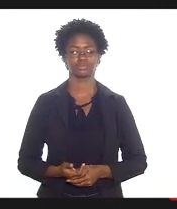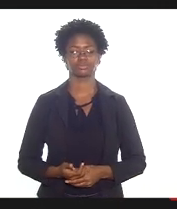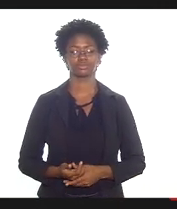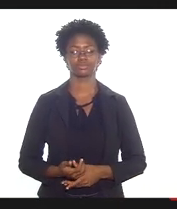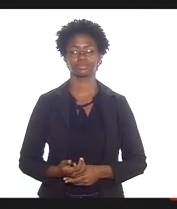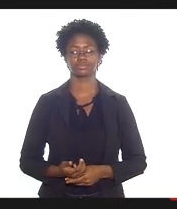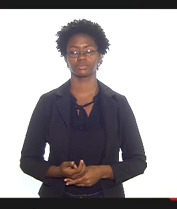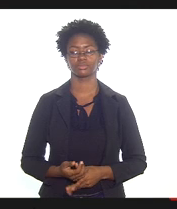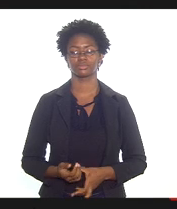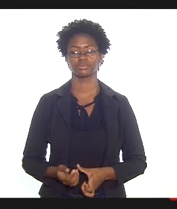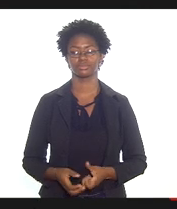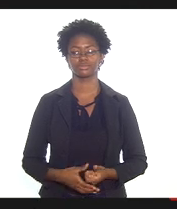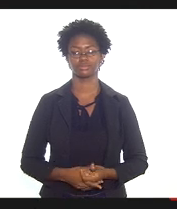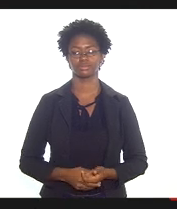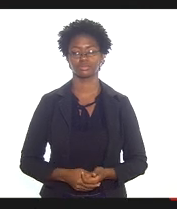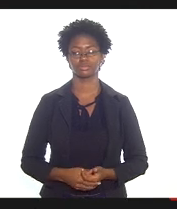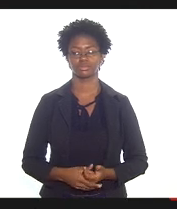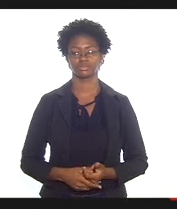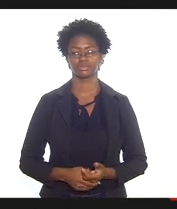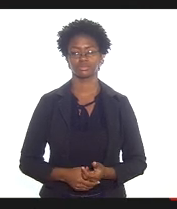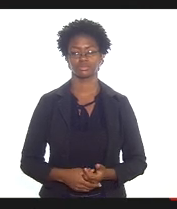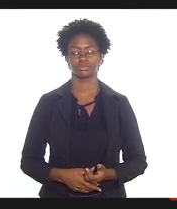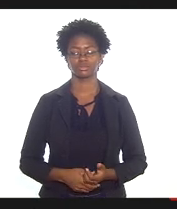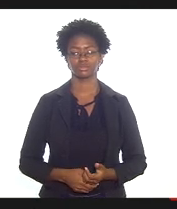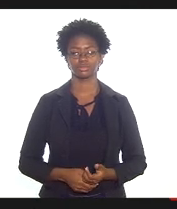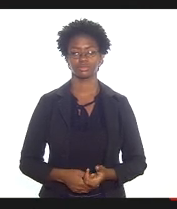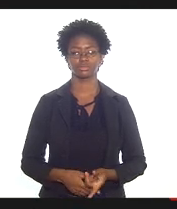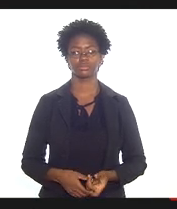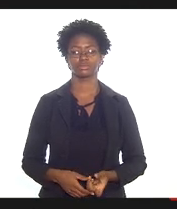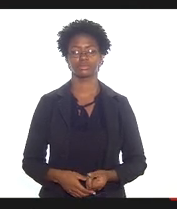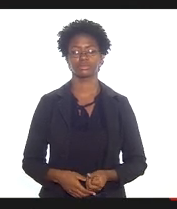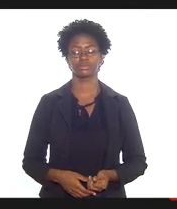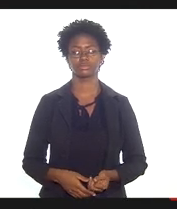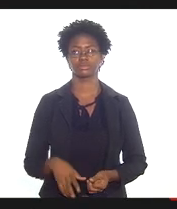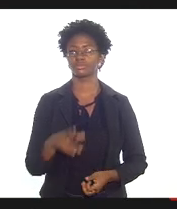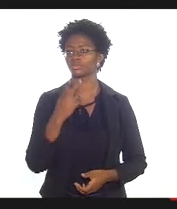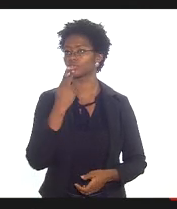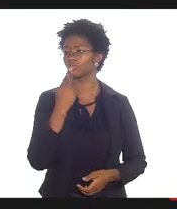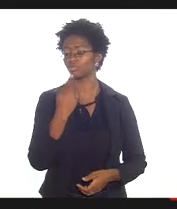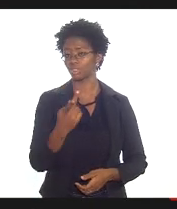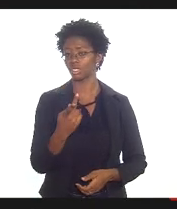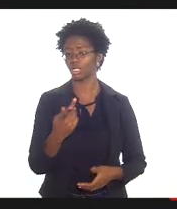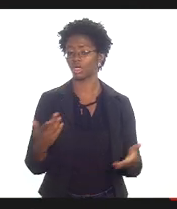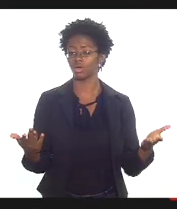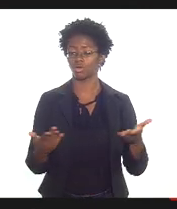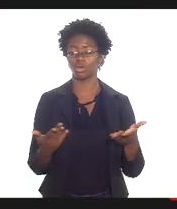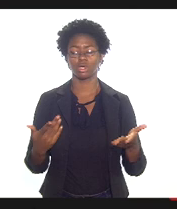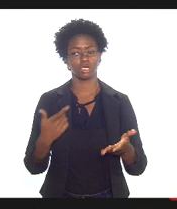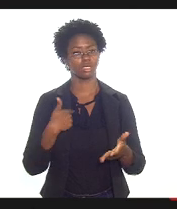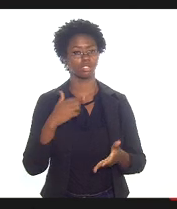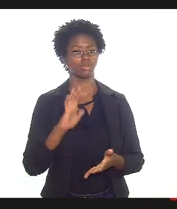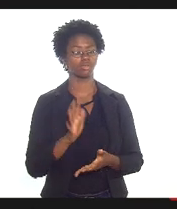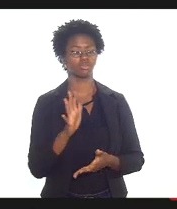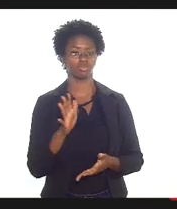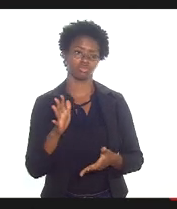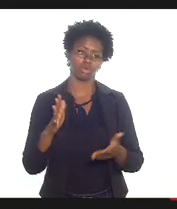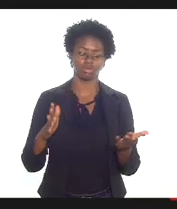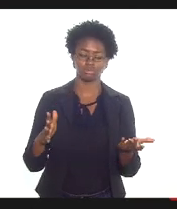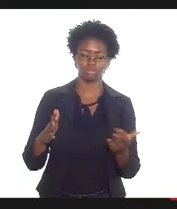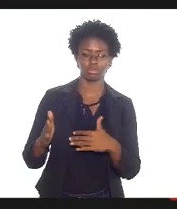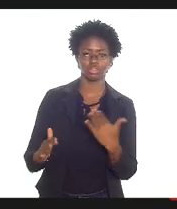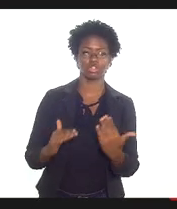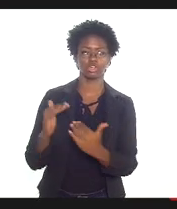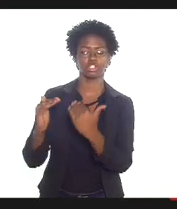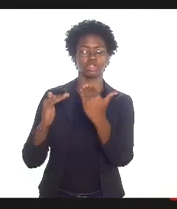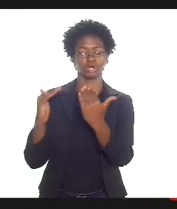Bom, vamos falar, então, agora da... Aí eu já passei a alíquota progressiva, vou falar